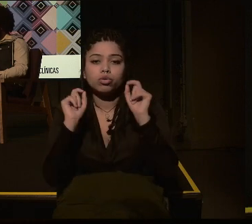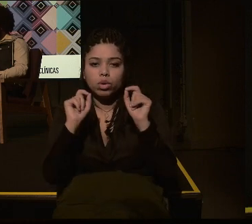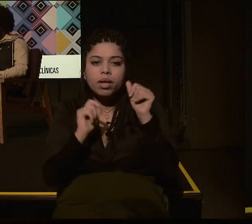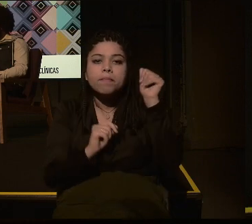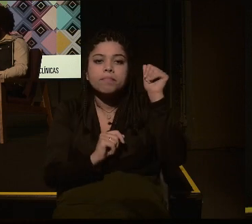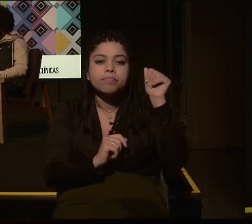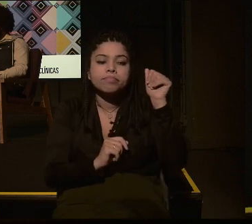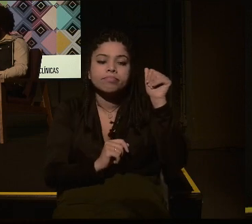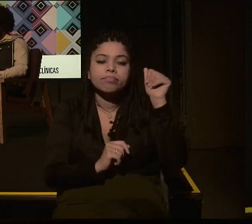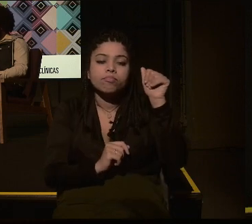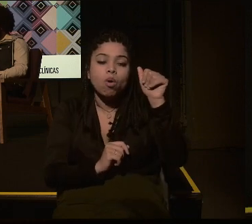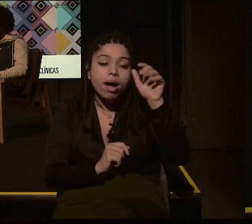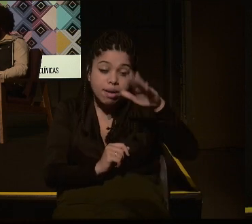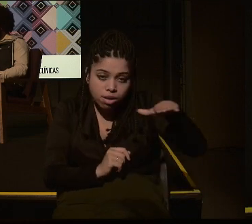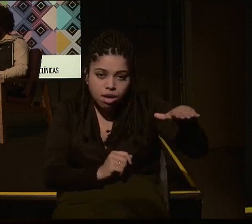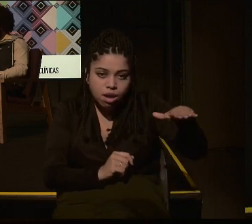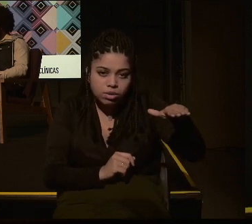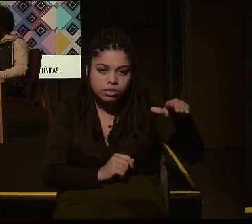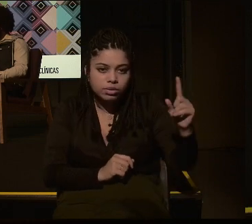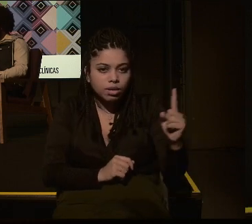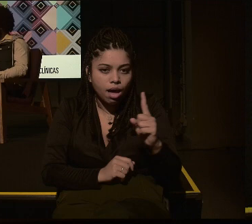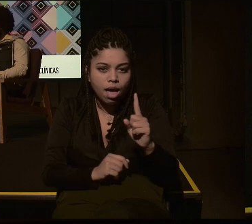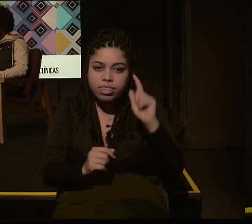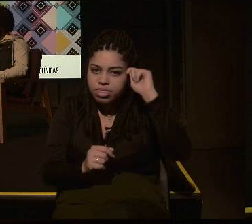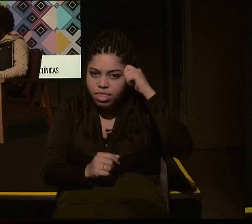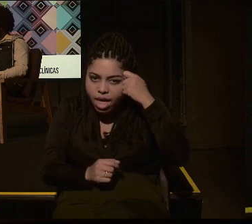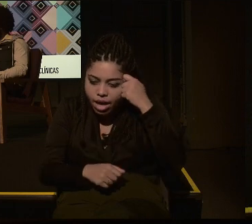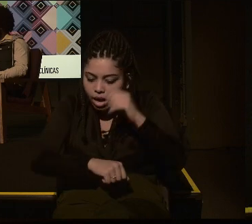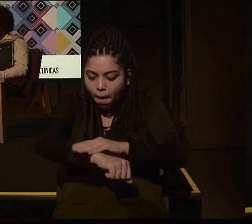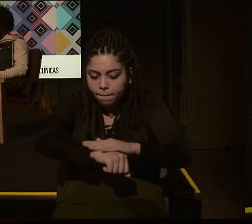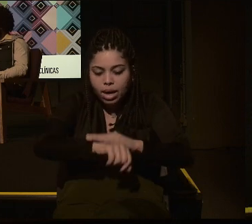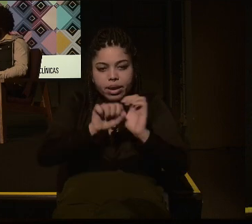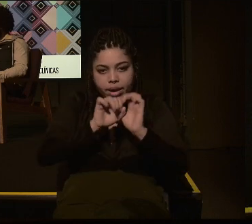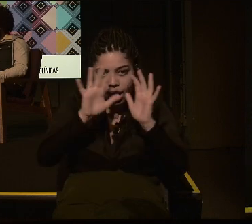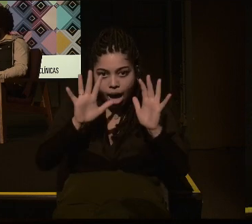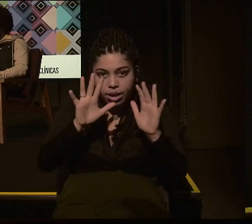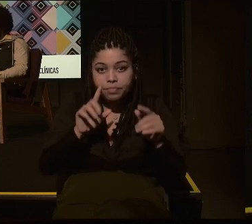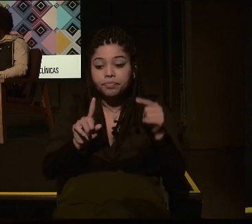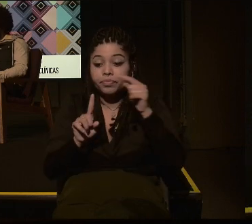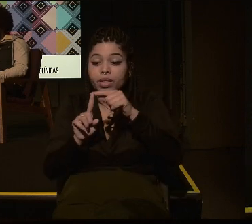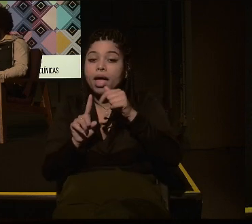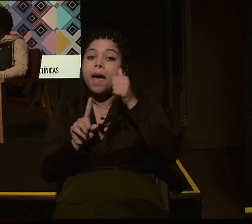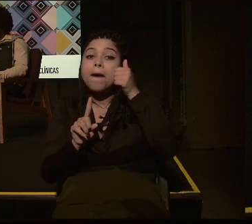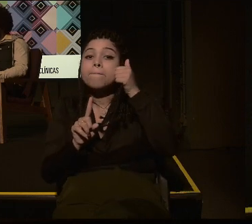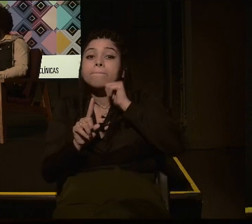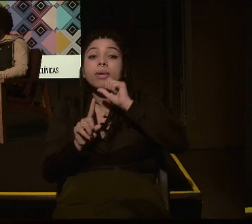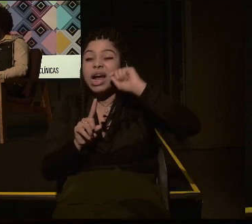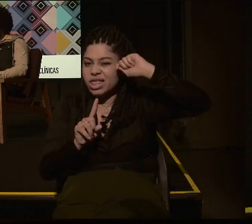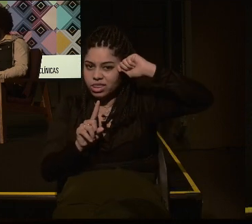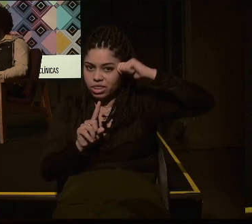de pele clara, filha de uma mulher negra e de um homem branco,